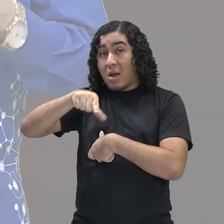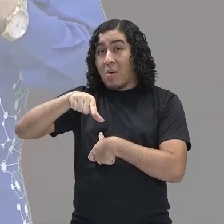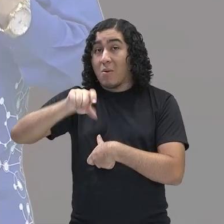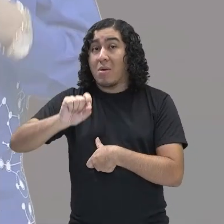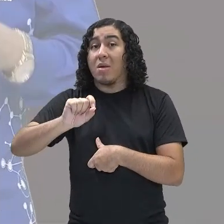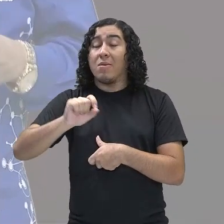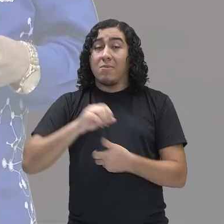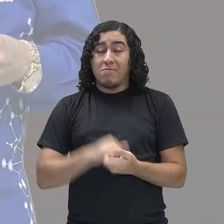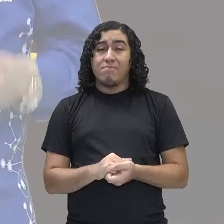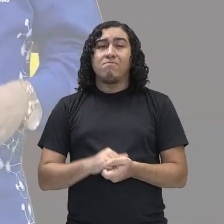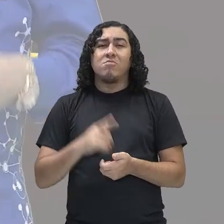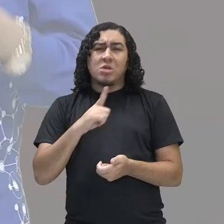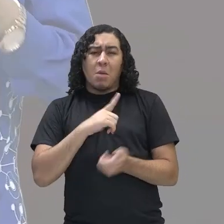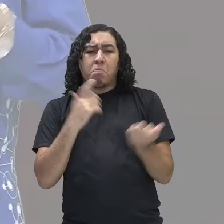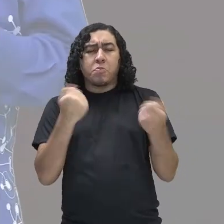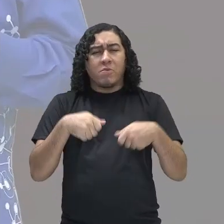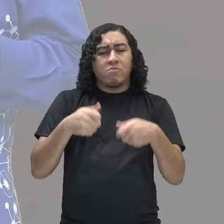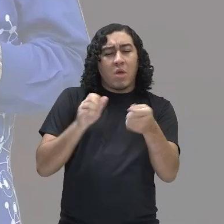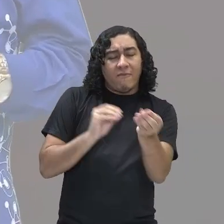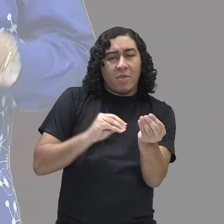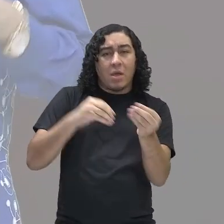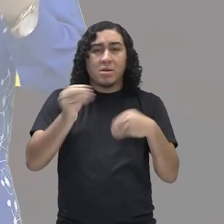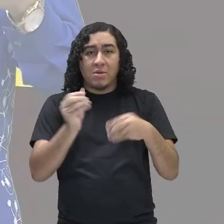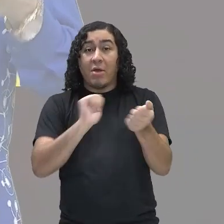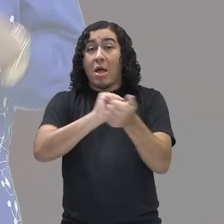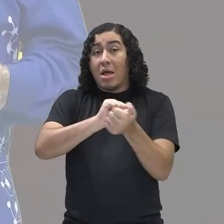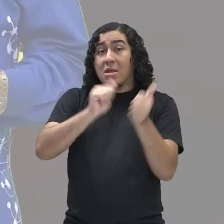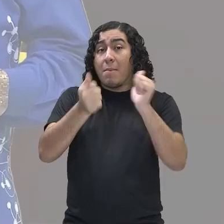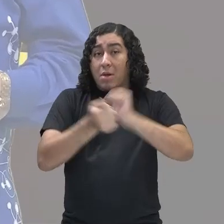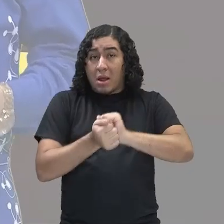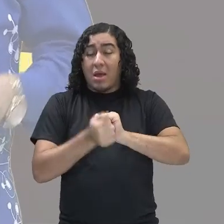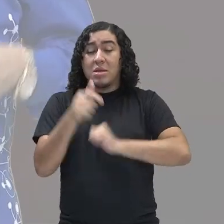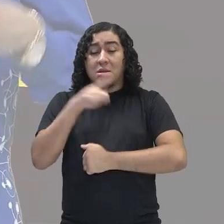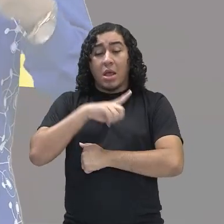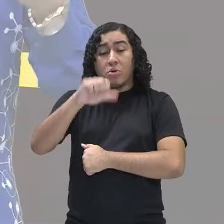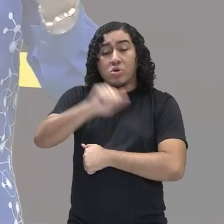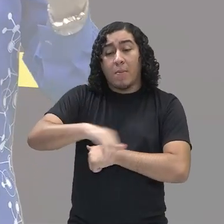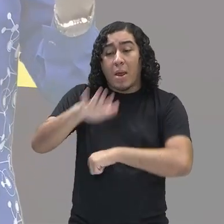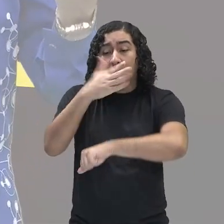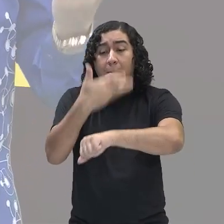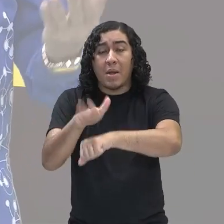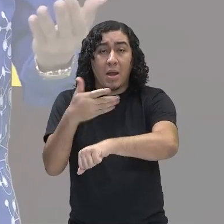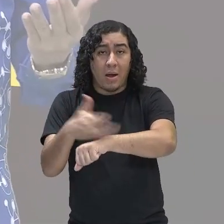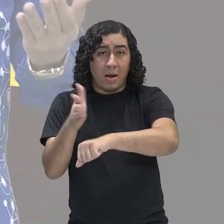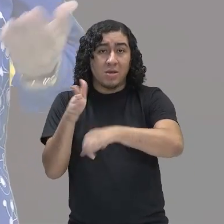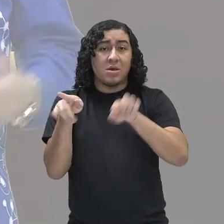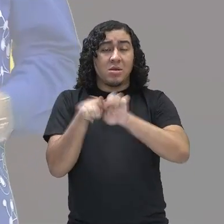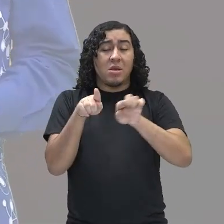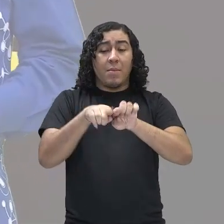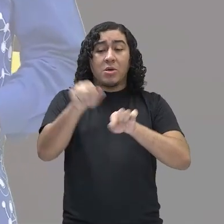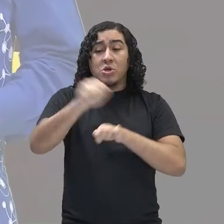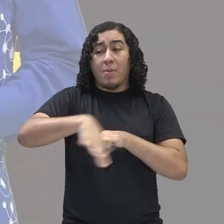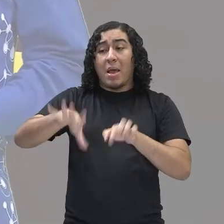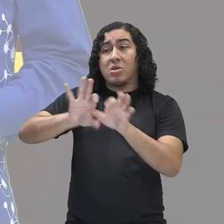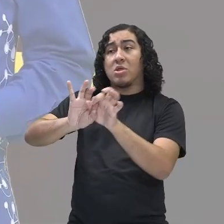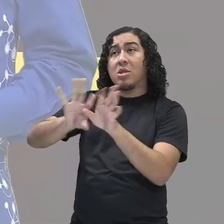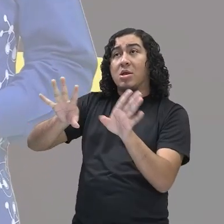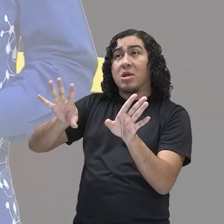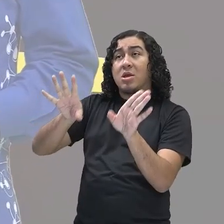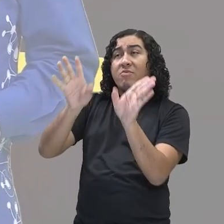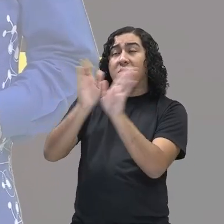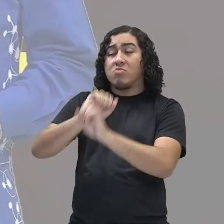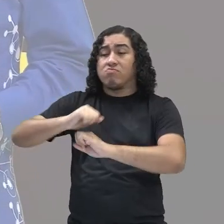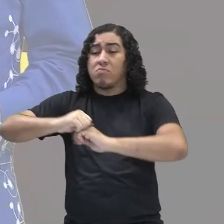Mais flexíveis, que incluem laboratórios, espaços ao ar livre,